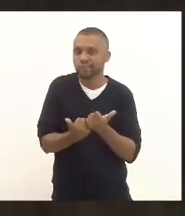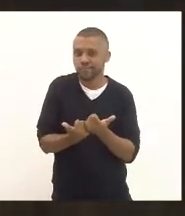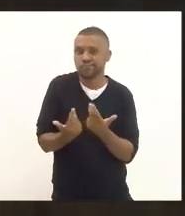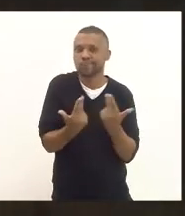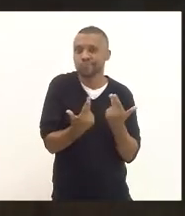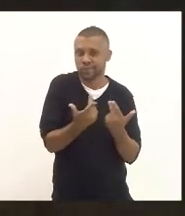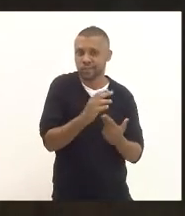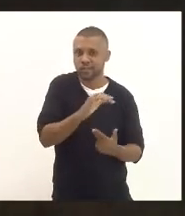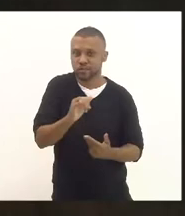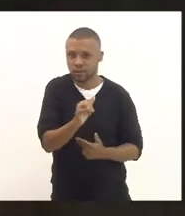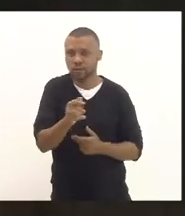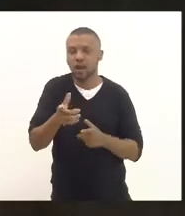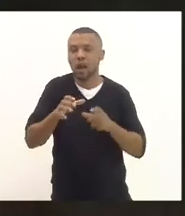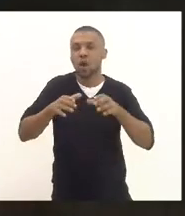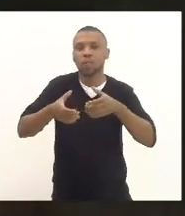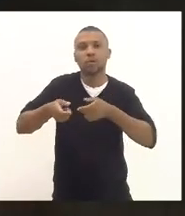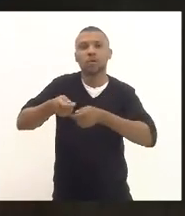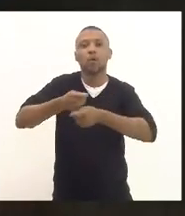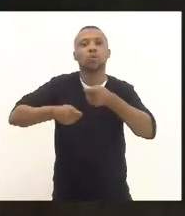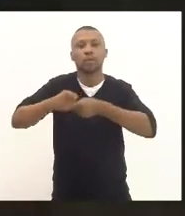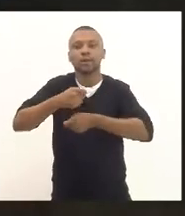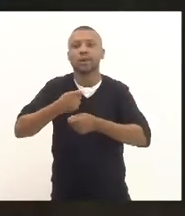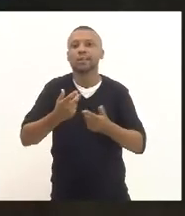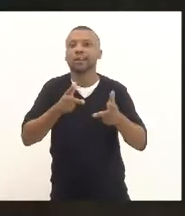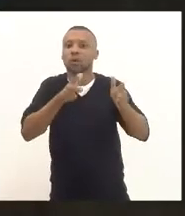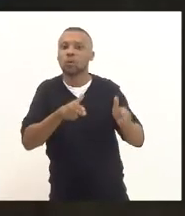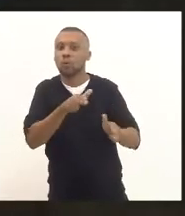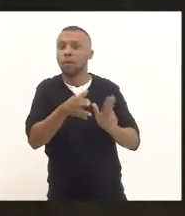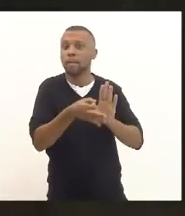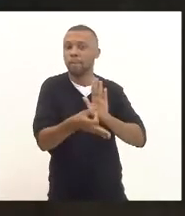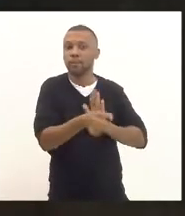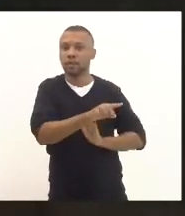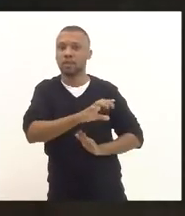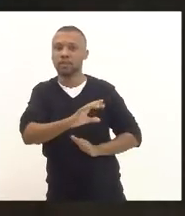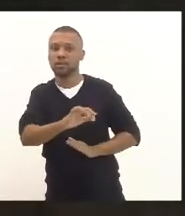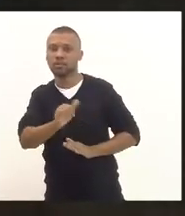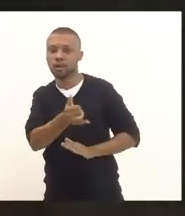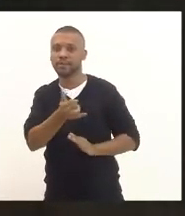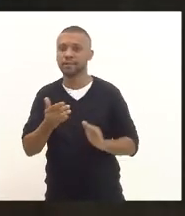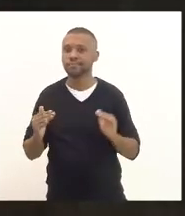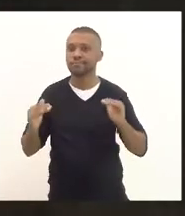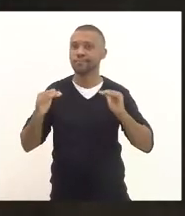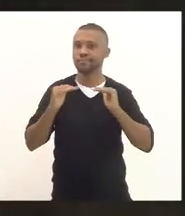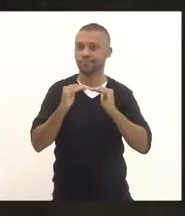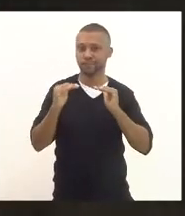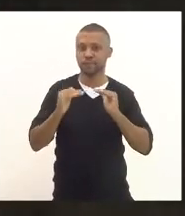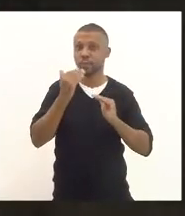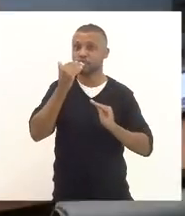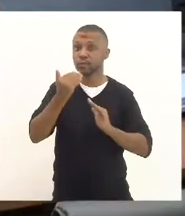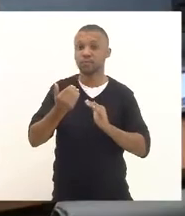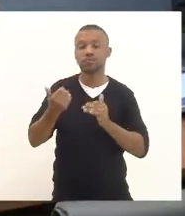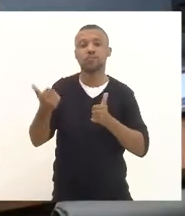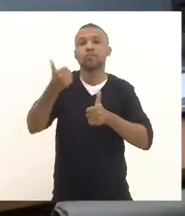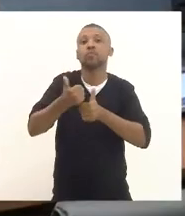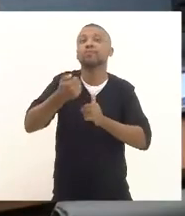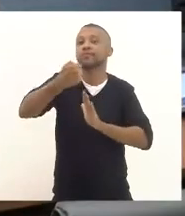tem admitido parecer à comissão de Economia acompanha o parecer da ccj nos termos do substitutivo